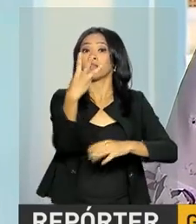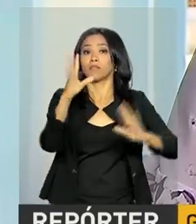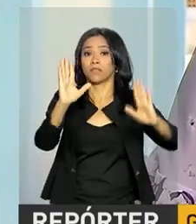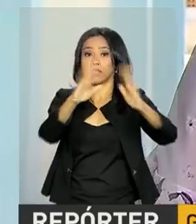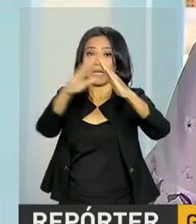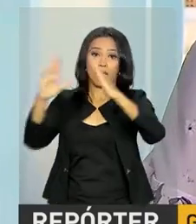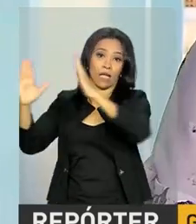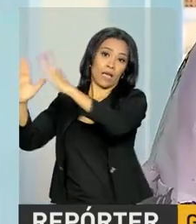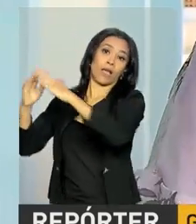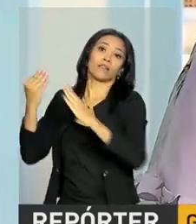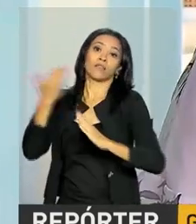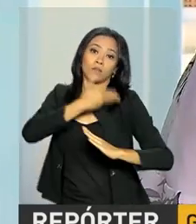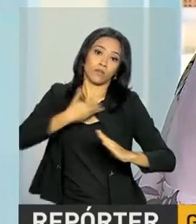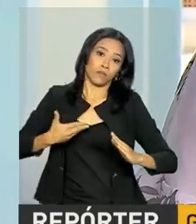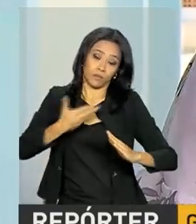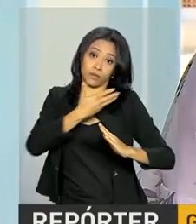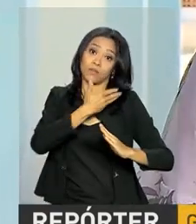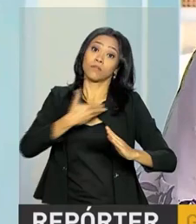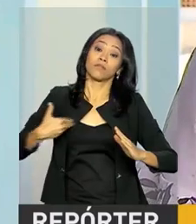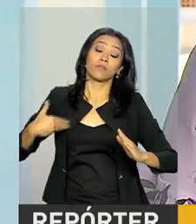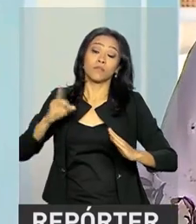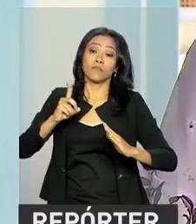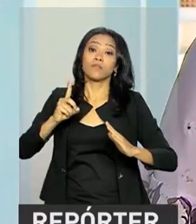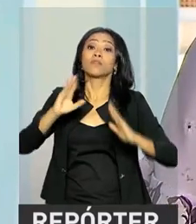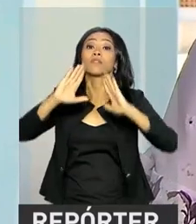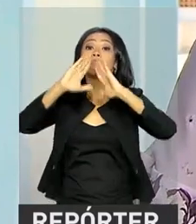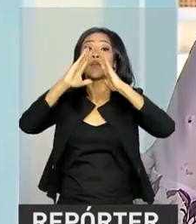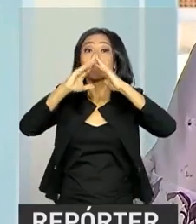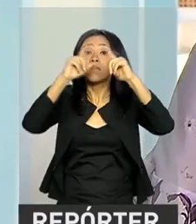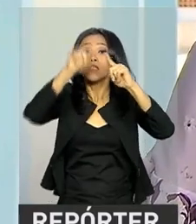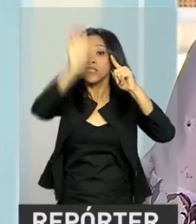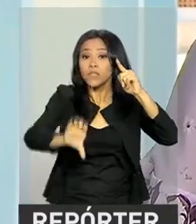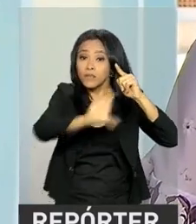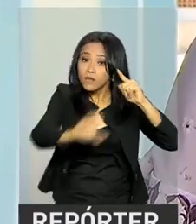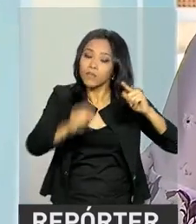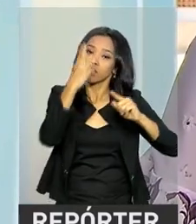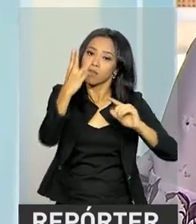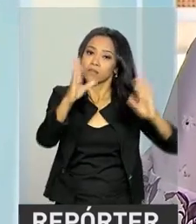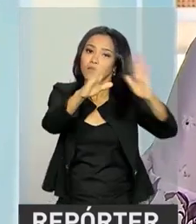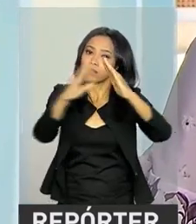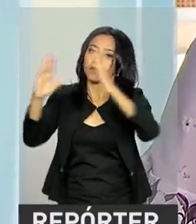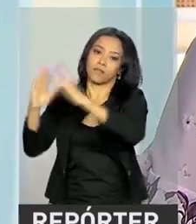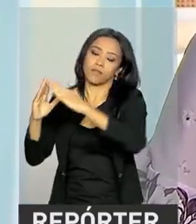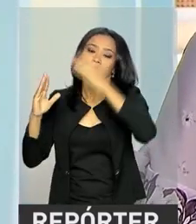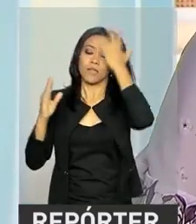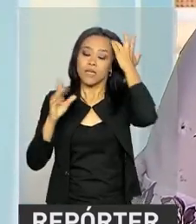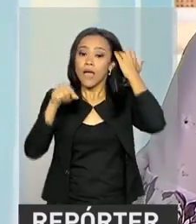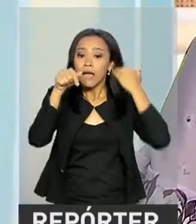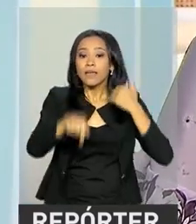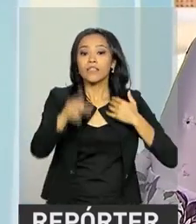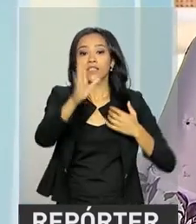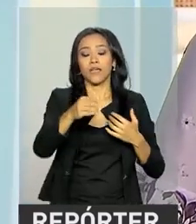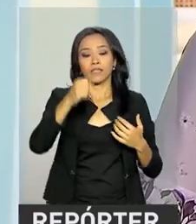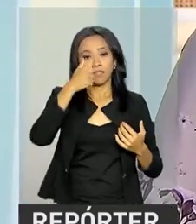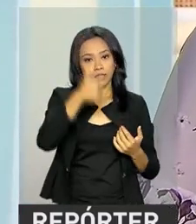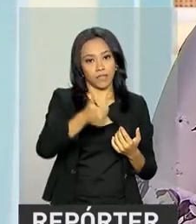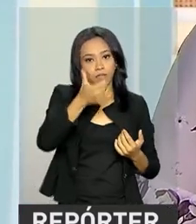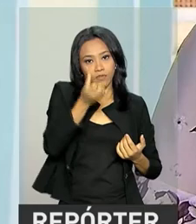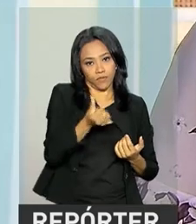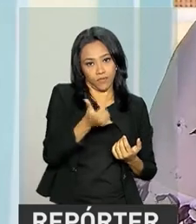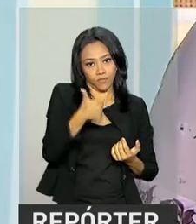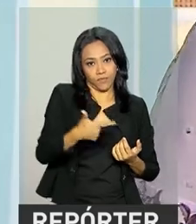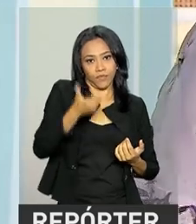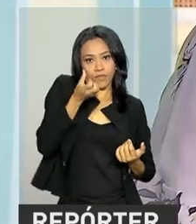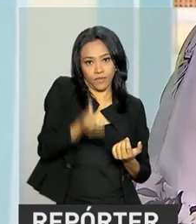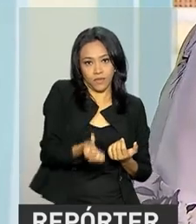pela Igreja Católica. Só aqui na Casa de Acolhida Santa Catarina de Sena foram recebidos 126